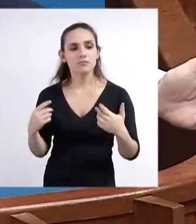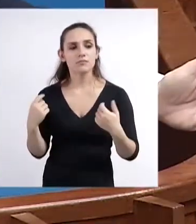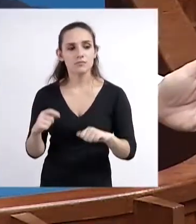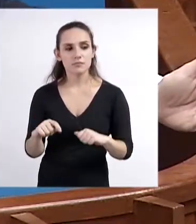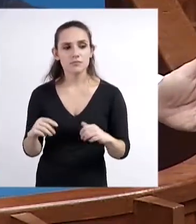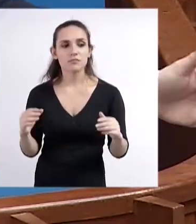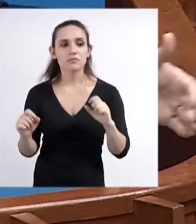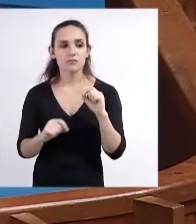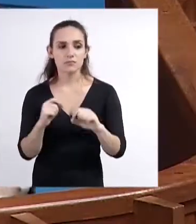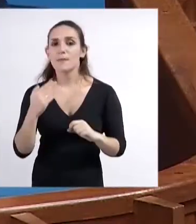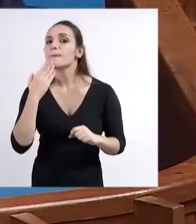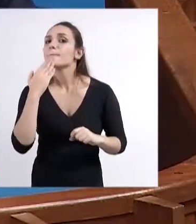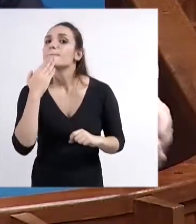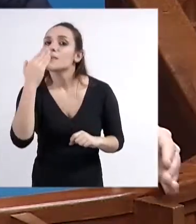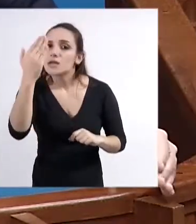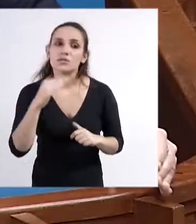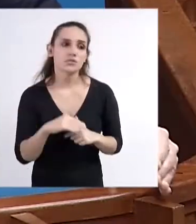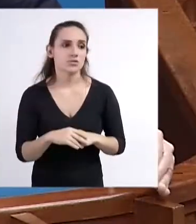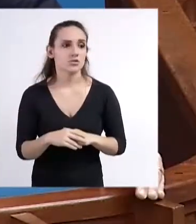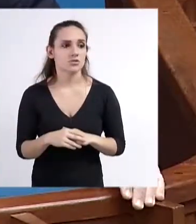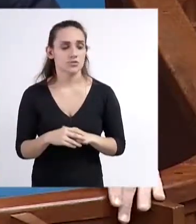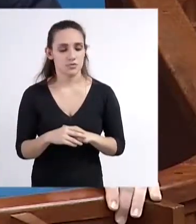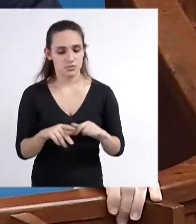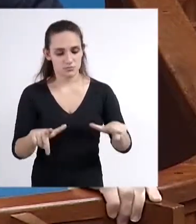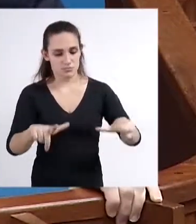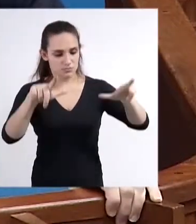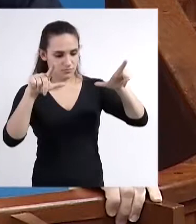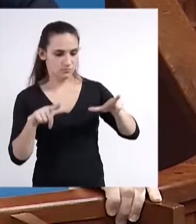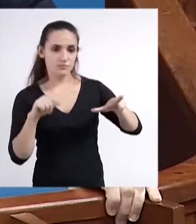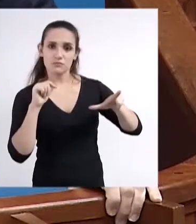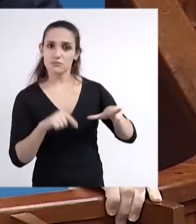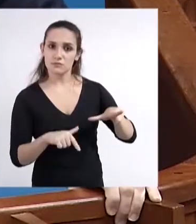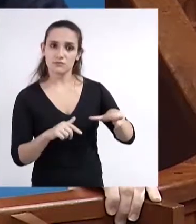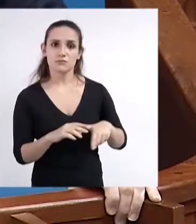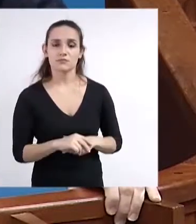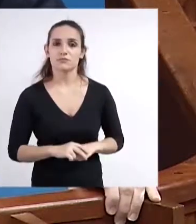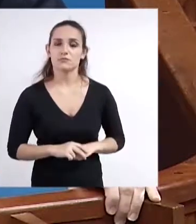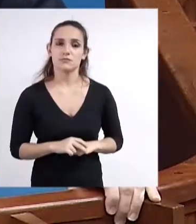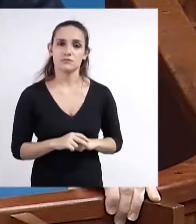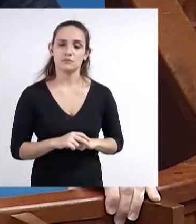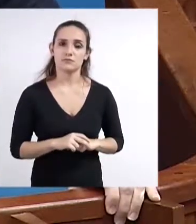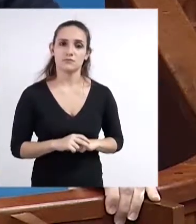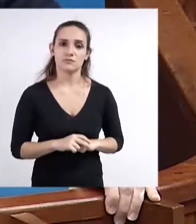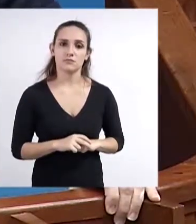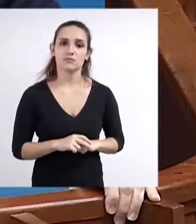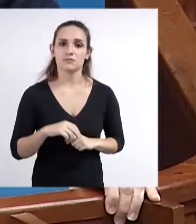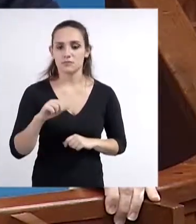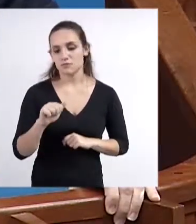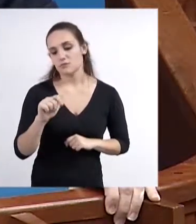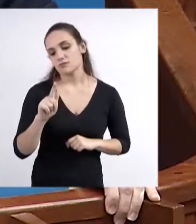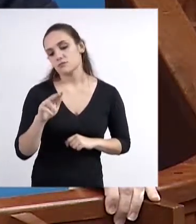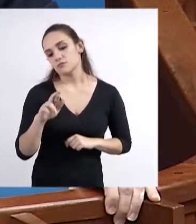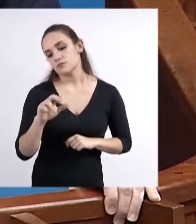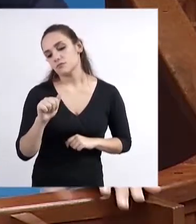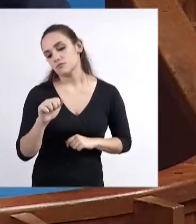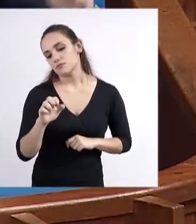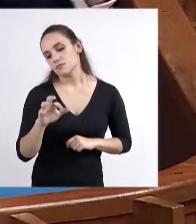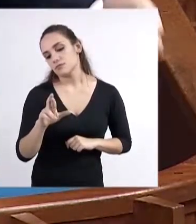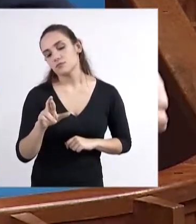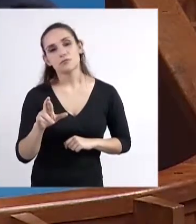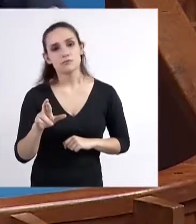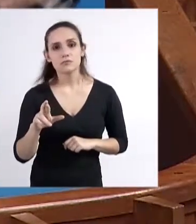um pedido para ter essa certificação, para que a Agraer